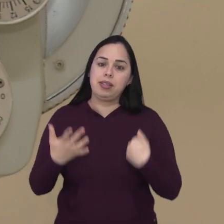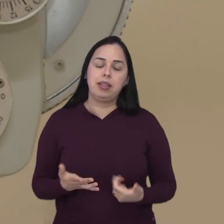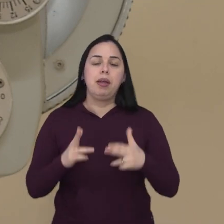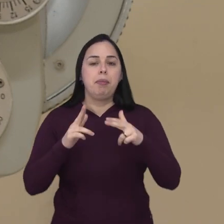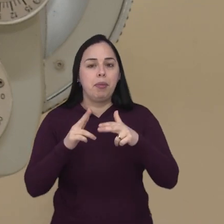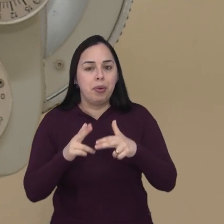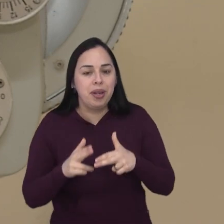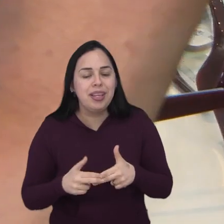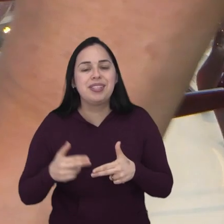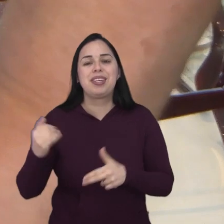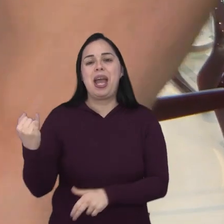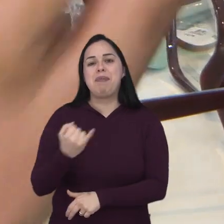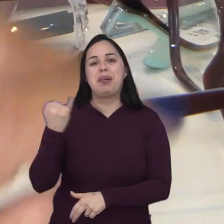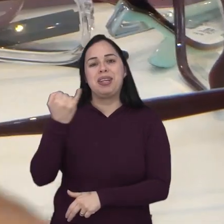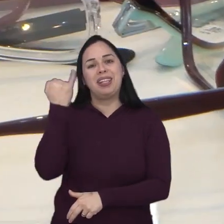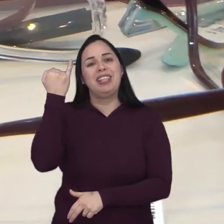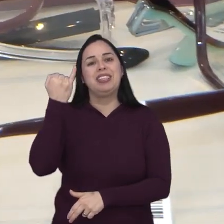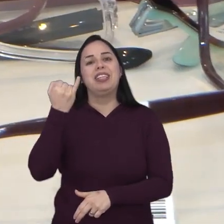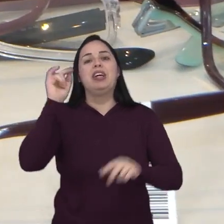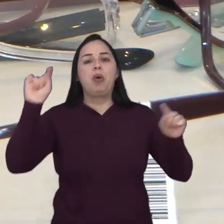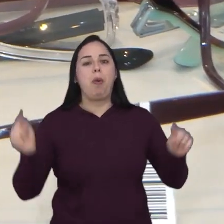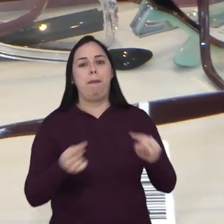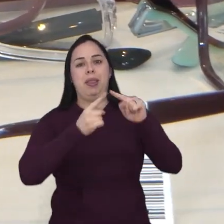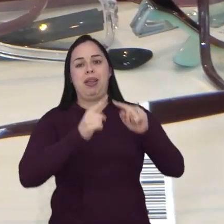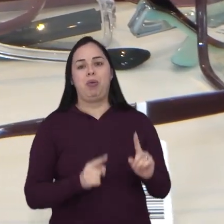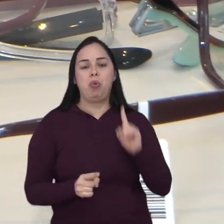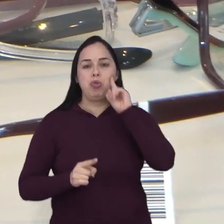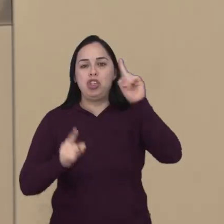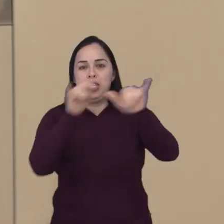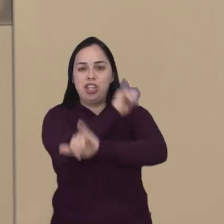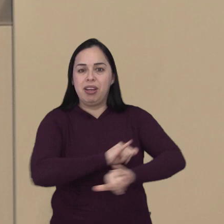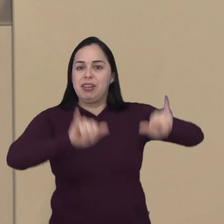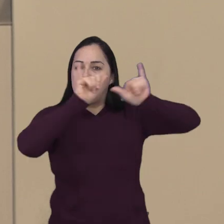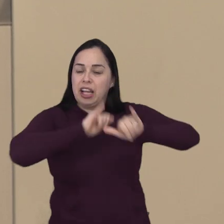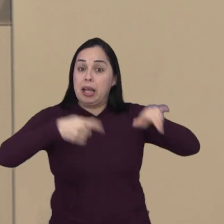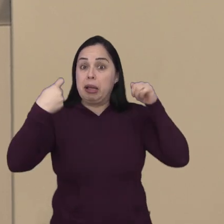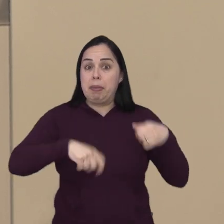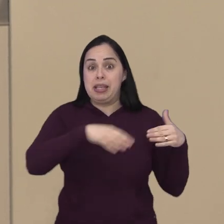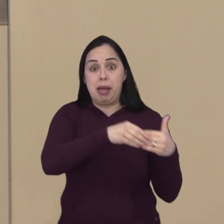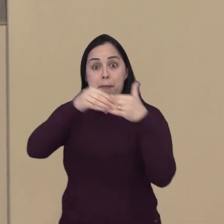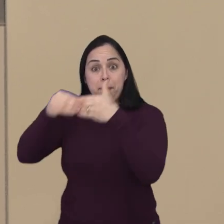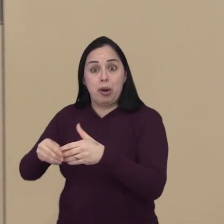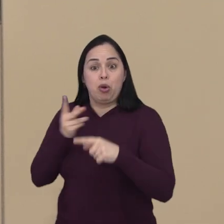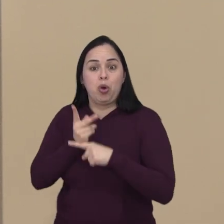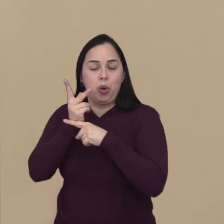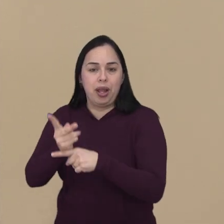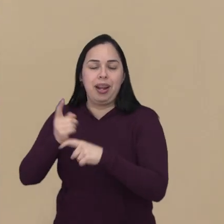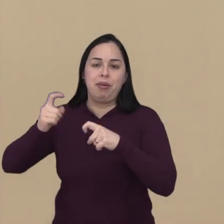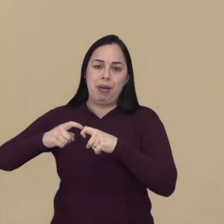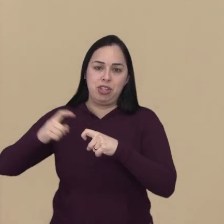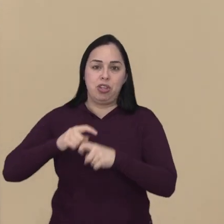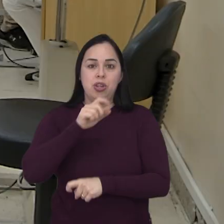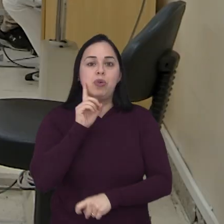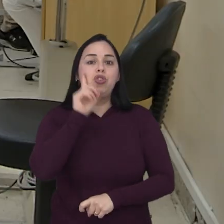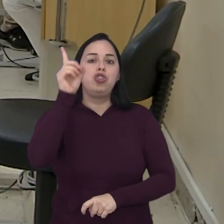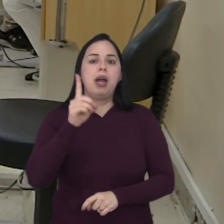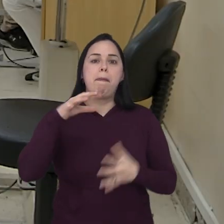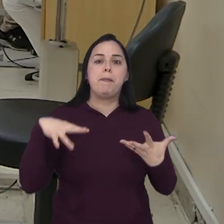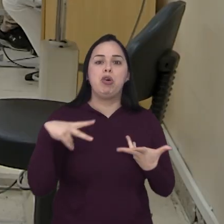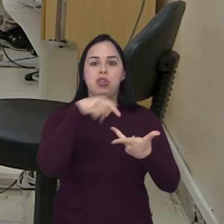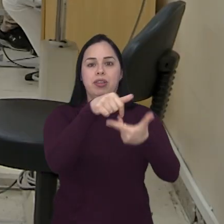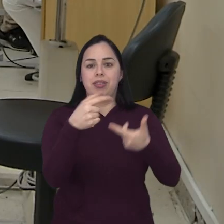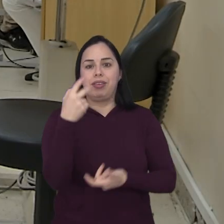dessas doenças. Tão importante que uma data foi criada para alertar sobre as consultas e os exames de rotina, o